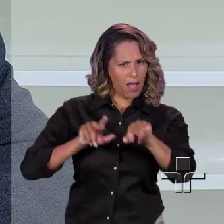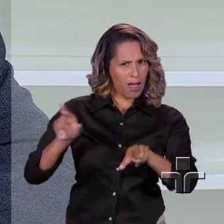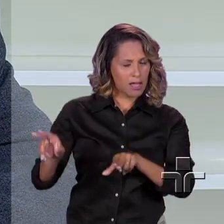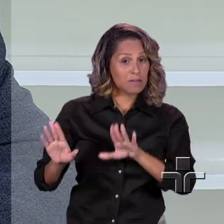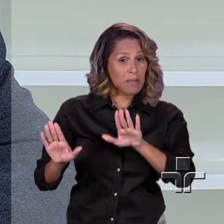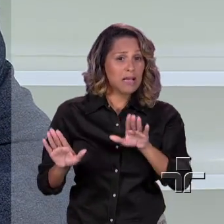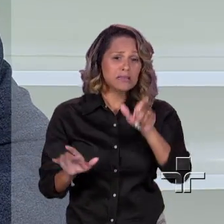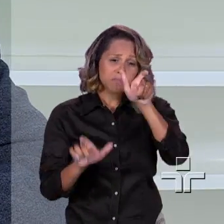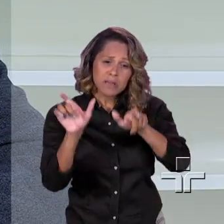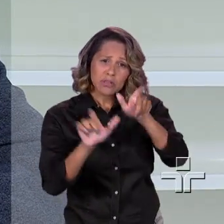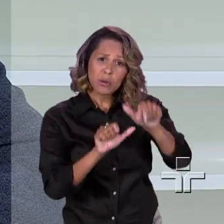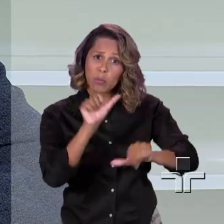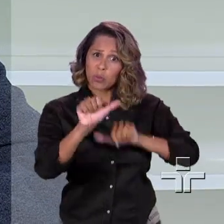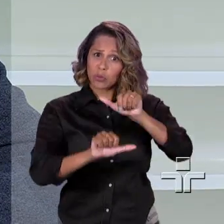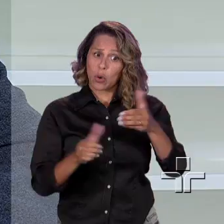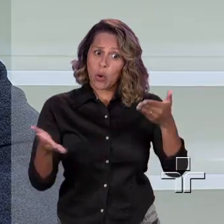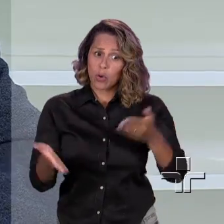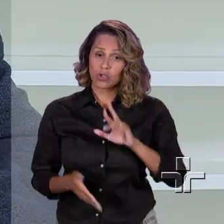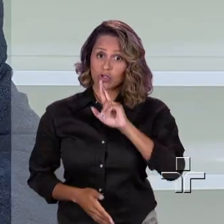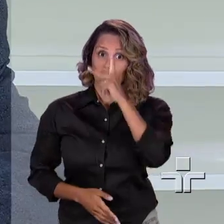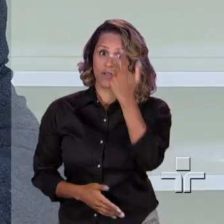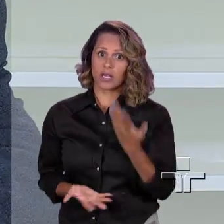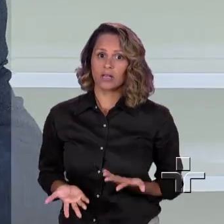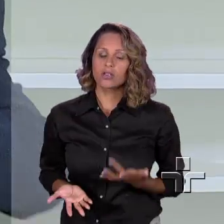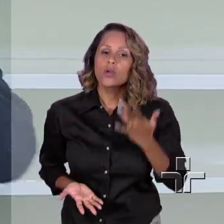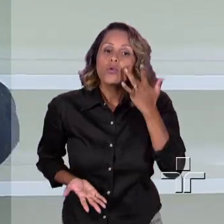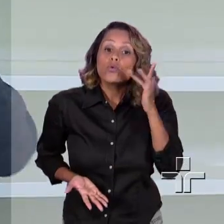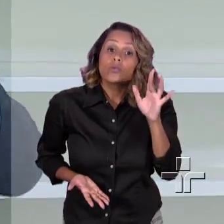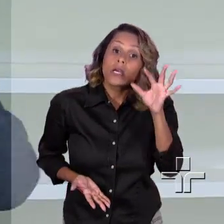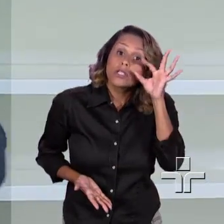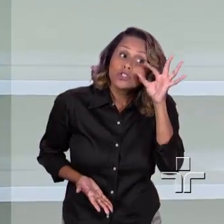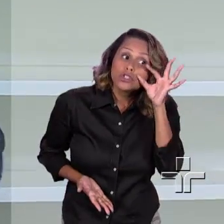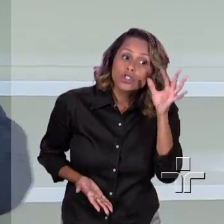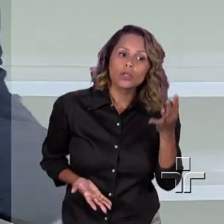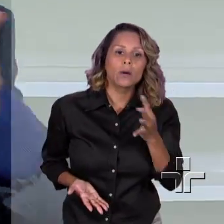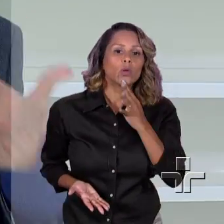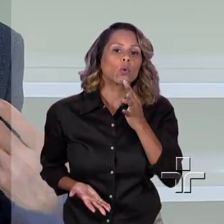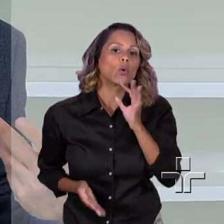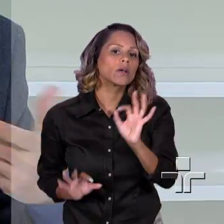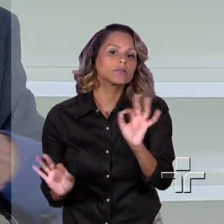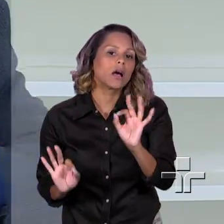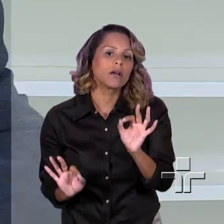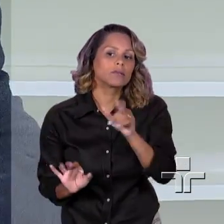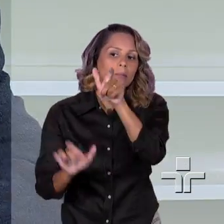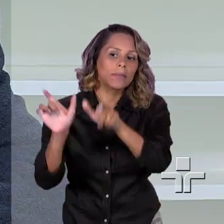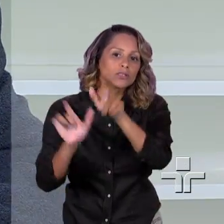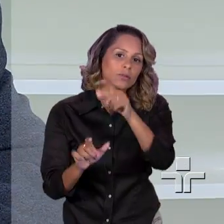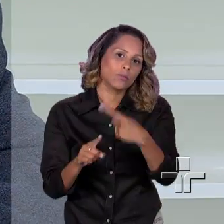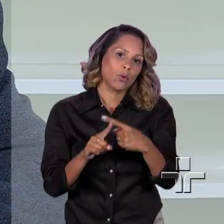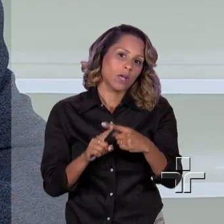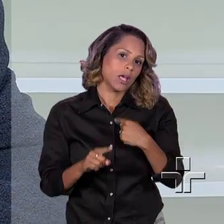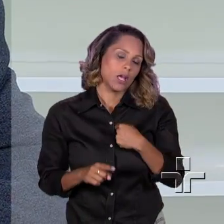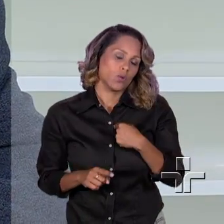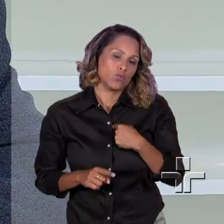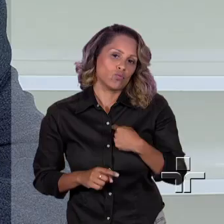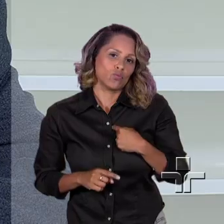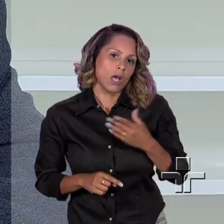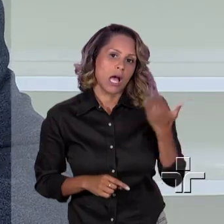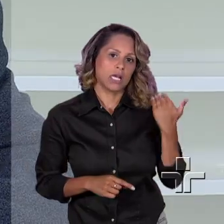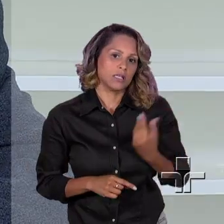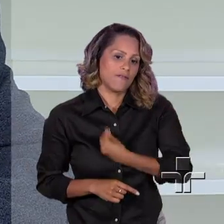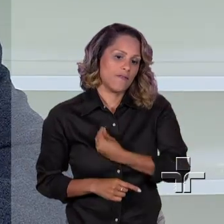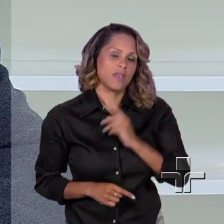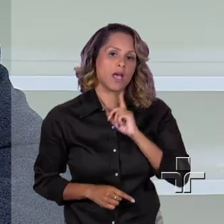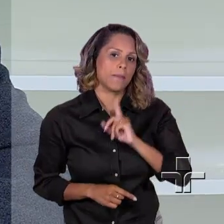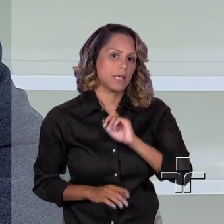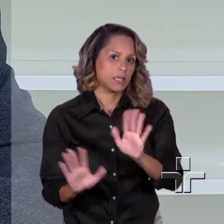hoje. Eu não sei a posição da Dilma, porque eu não sou do Grupo Mineiro, aquele pessoal que veio de Minas, eu sou do Rio. Então, eu não tenho a menor ideia da